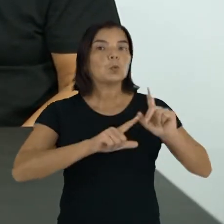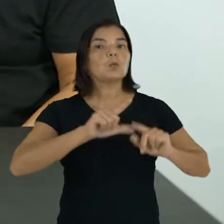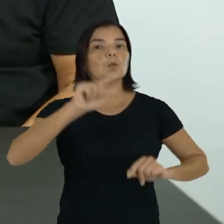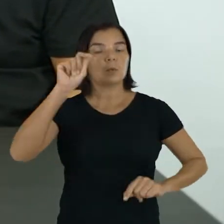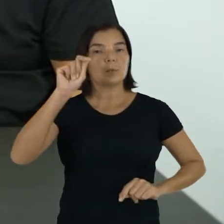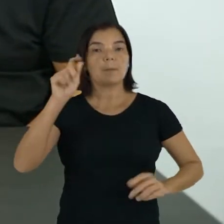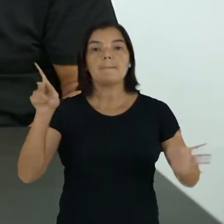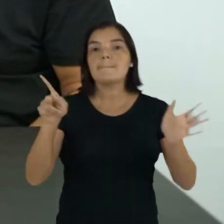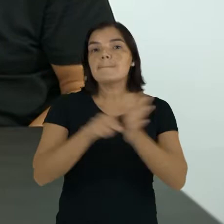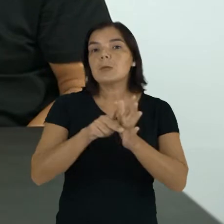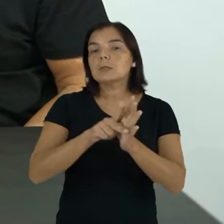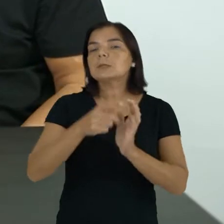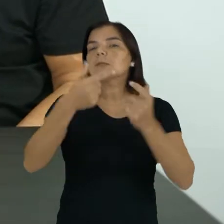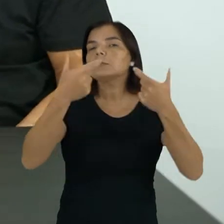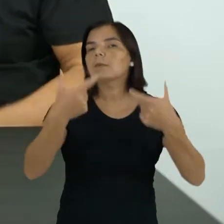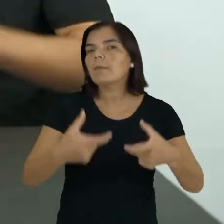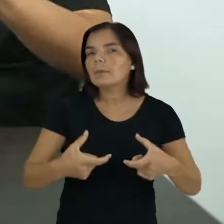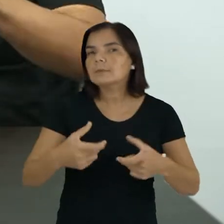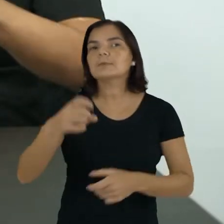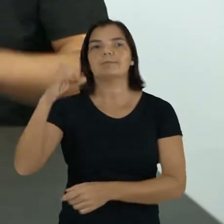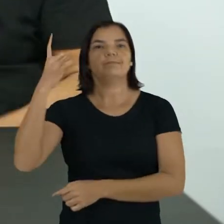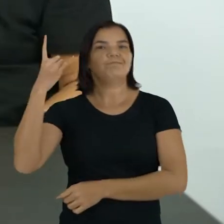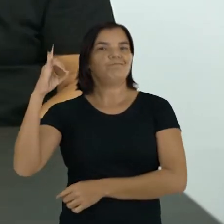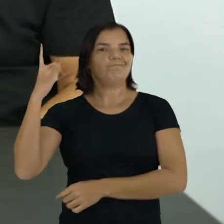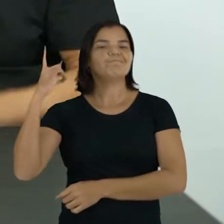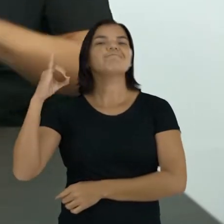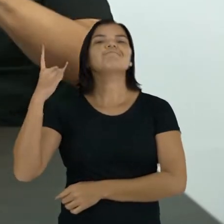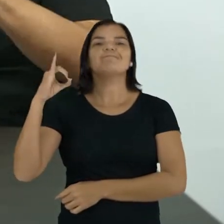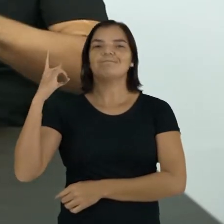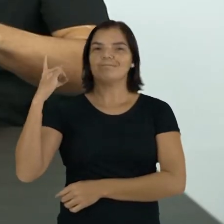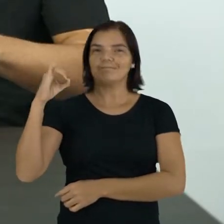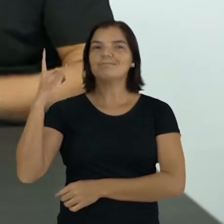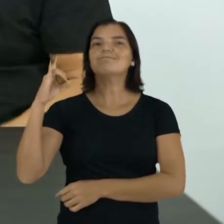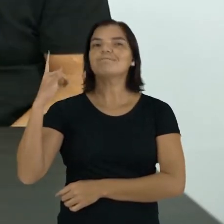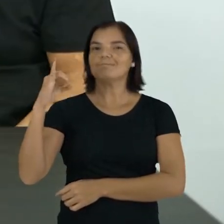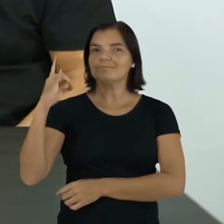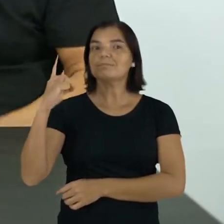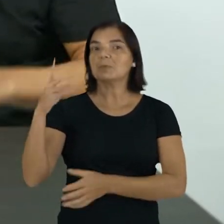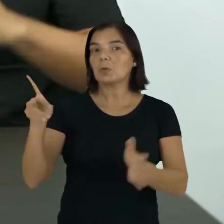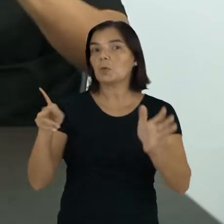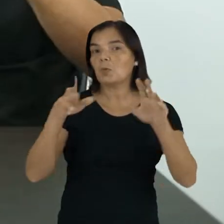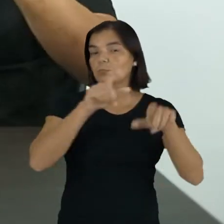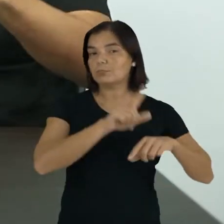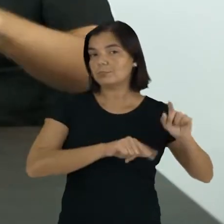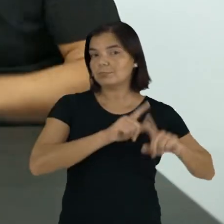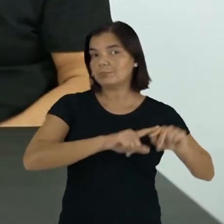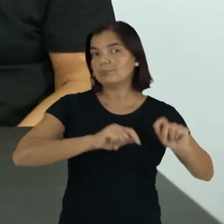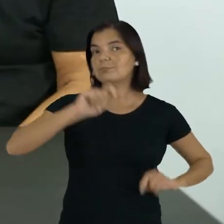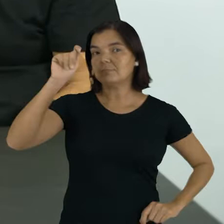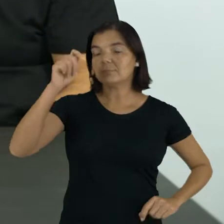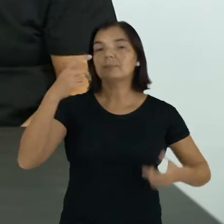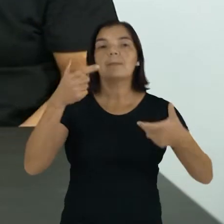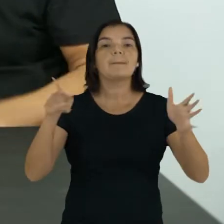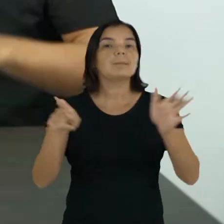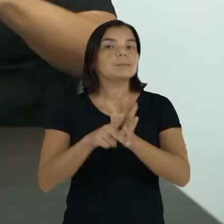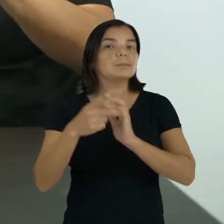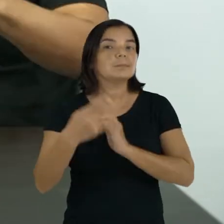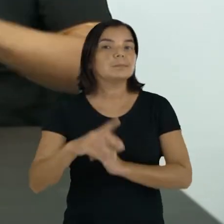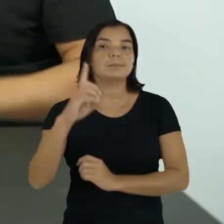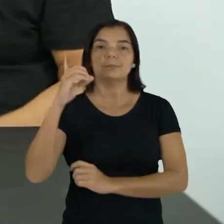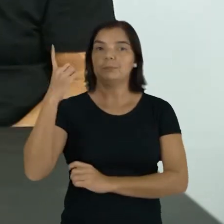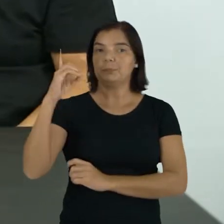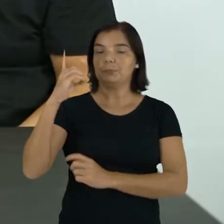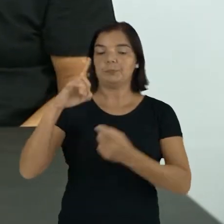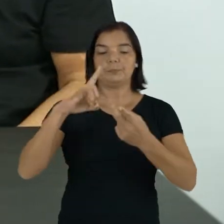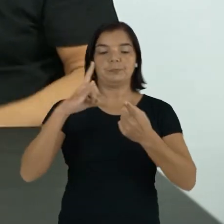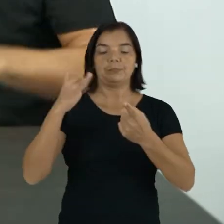território boliviano, isso mesmo, amigos, nós já pertencemos à Bolívia, nós já pertencemos à Bolívia, já